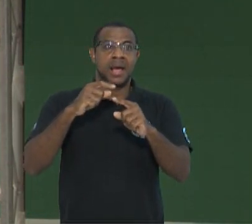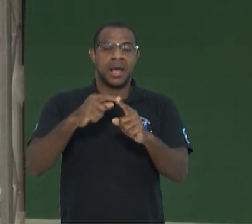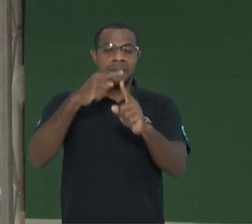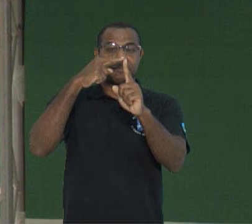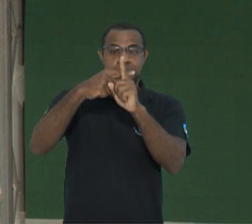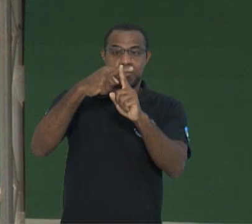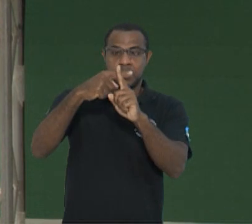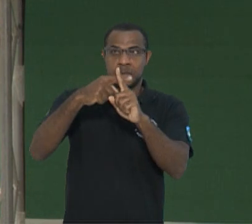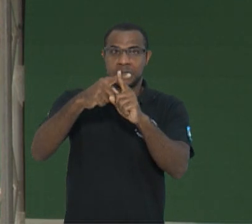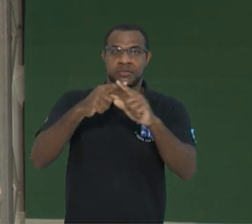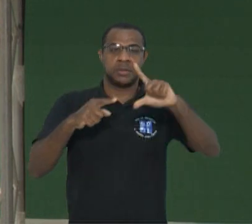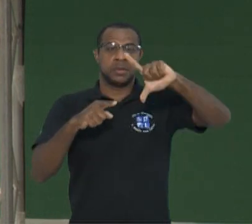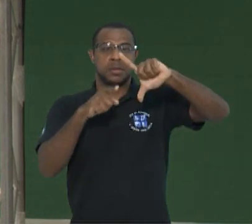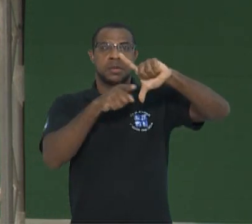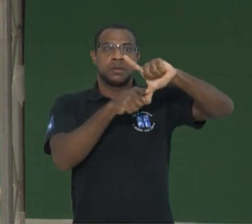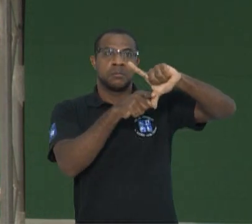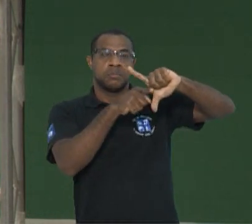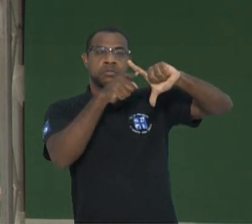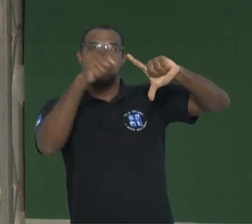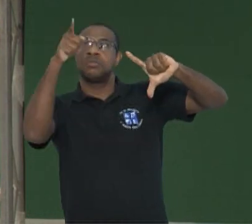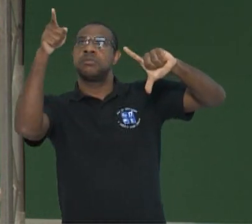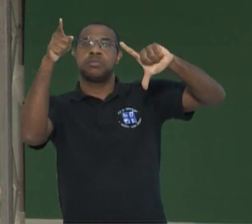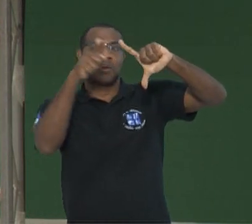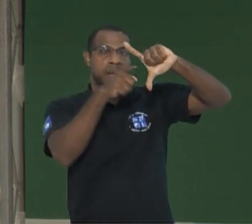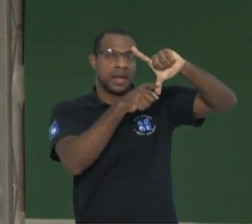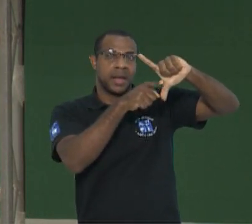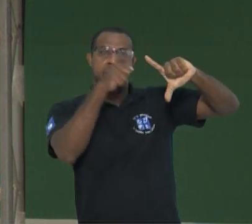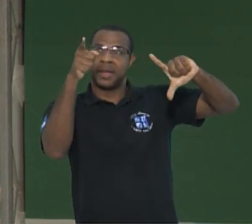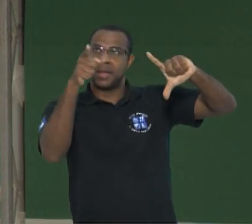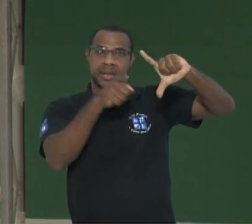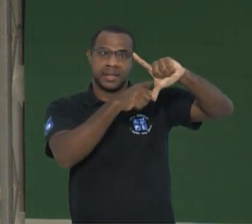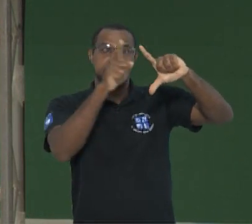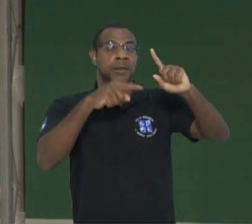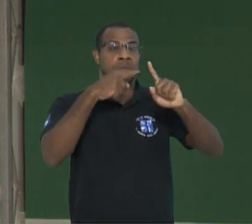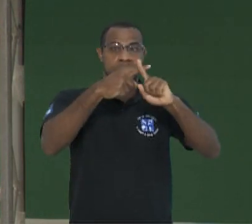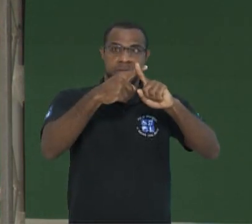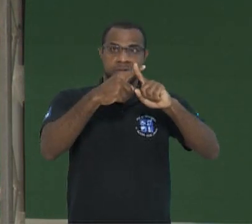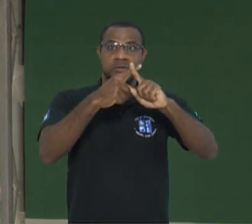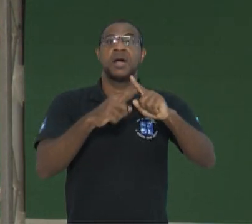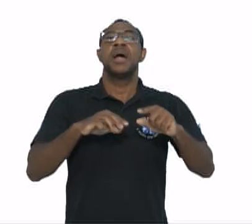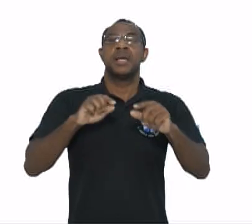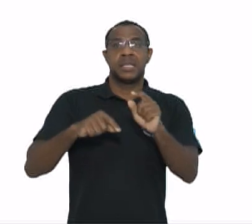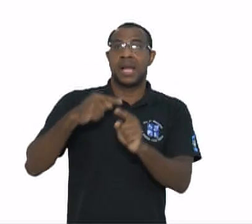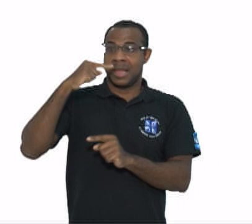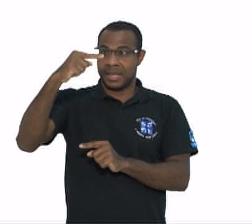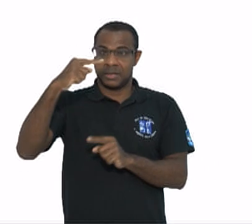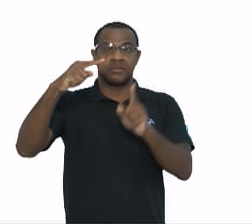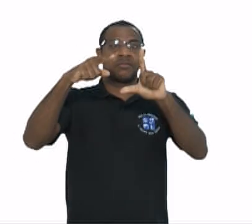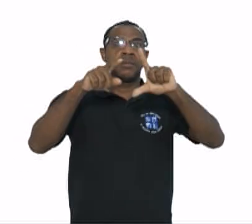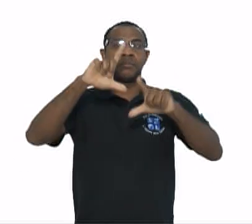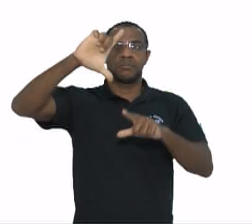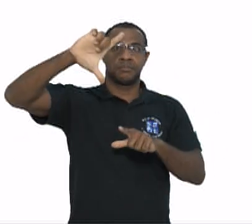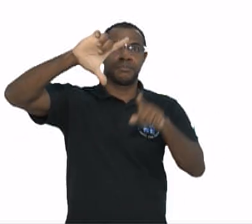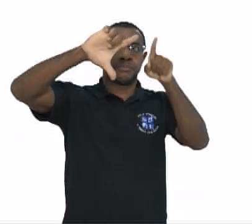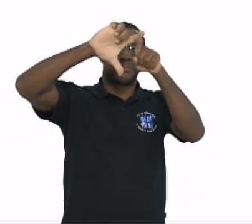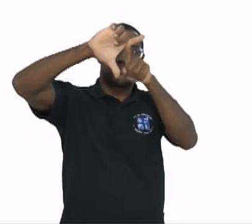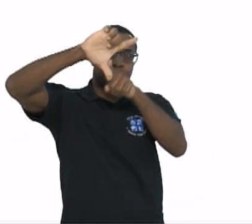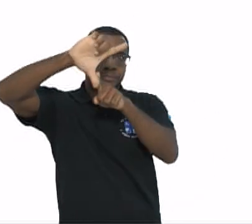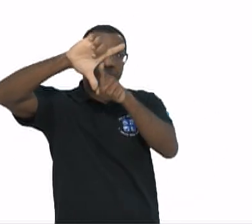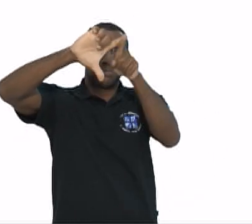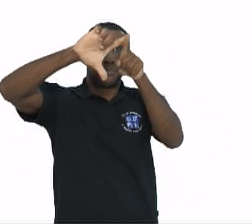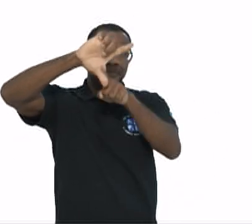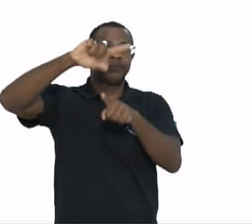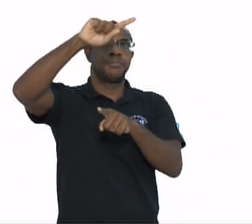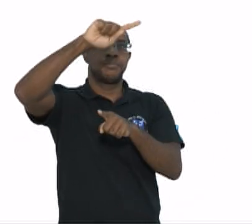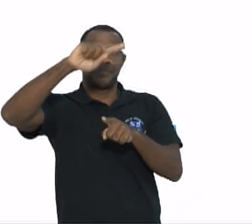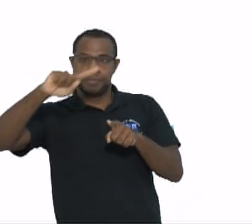reta estará inclinada para a esquerda. Deixei aqui para vocês nesse slide os elementos da hipérbole,